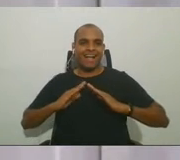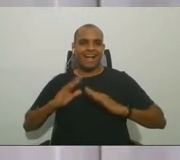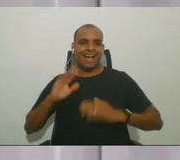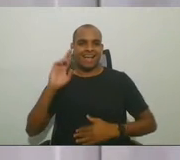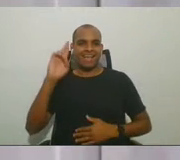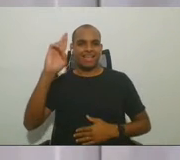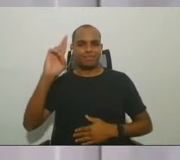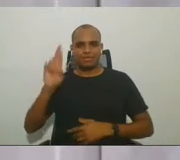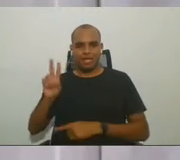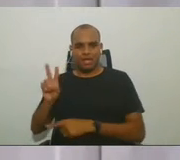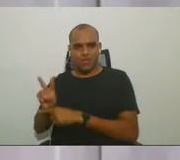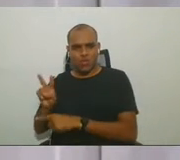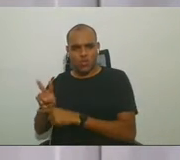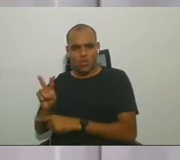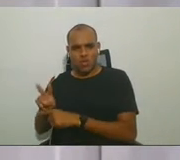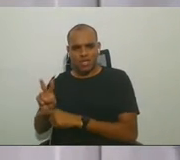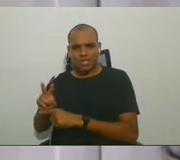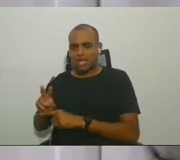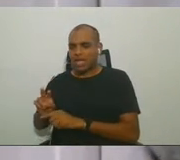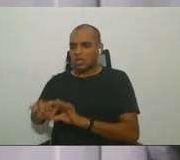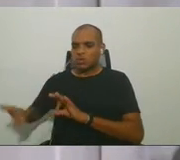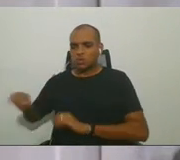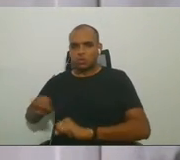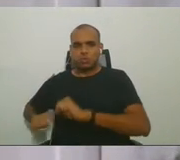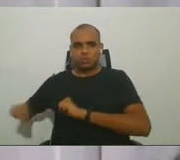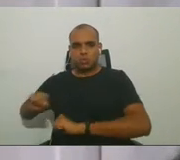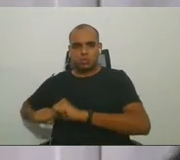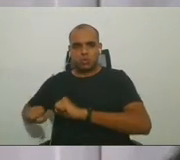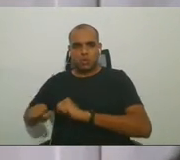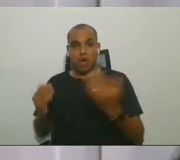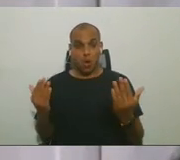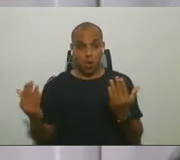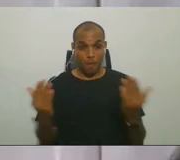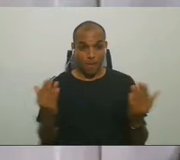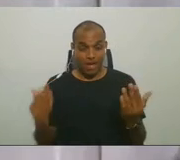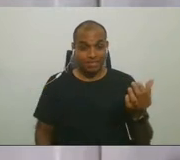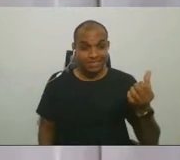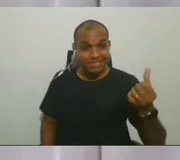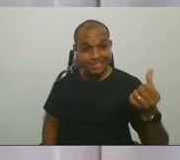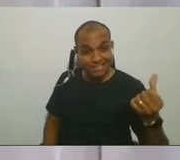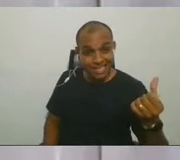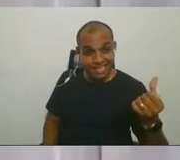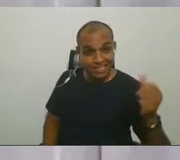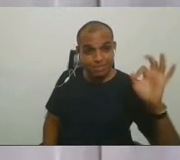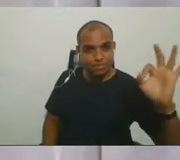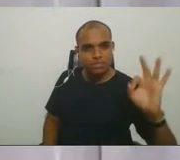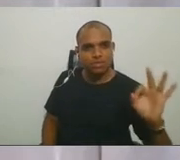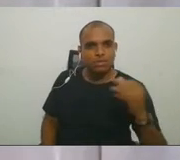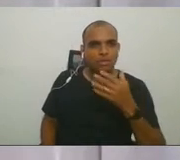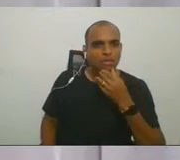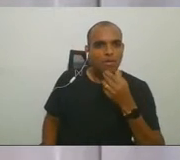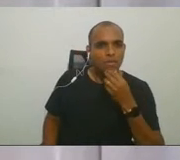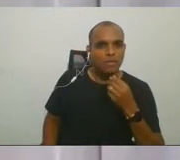e cuidados em comparação com somente 6% de homens.